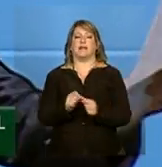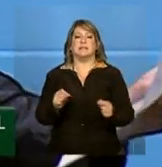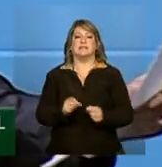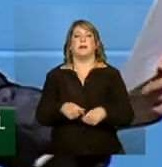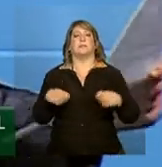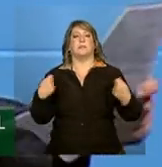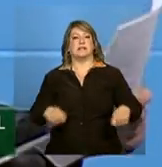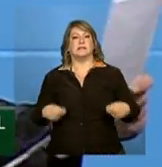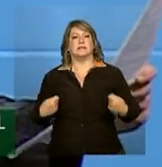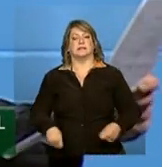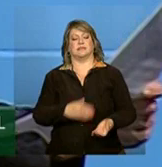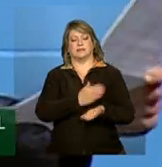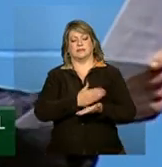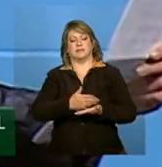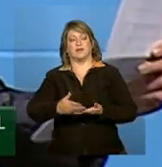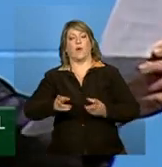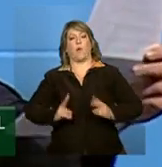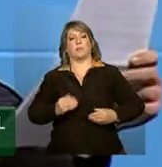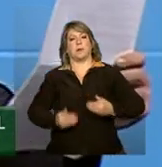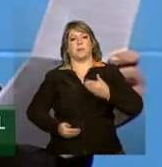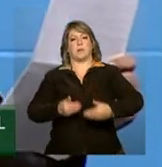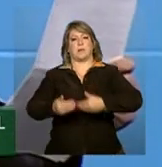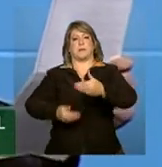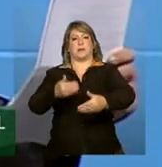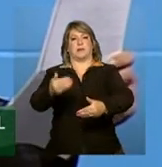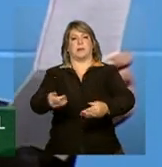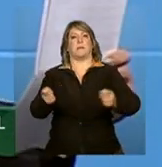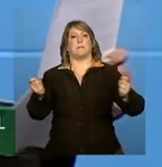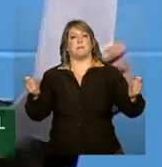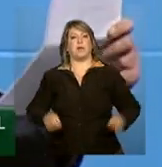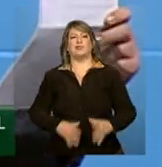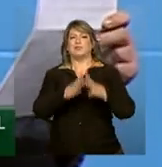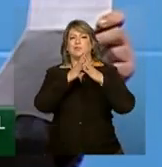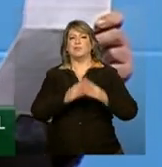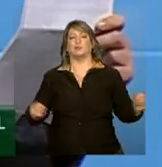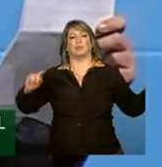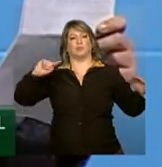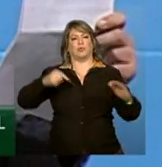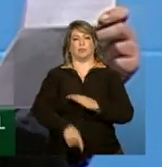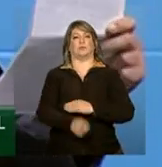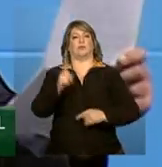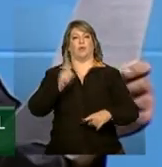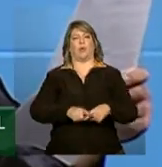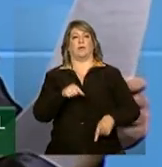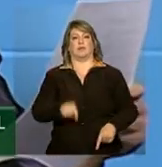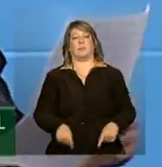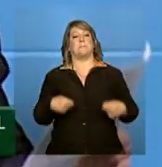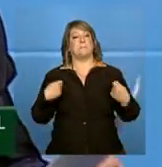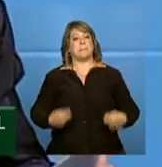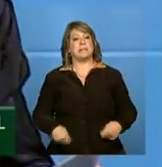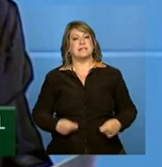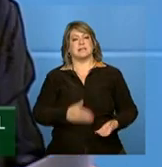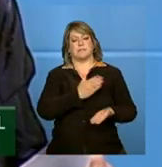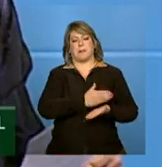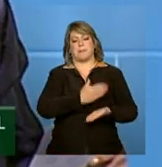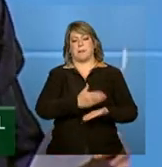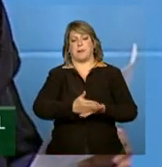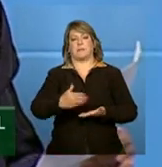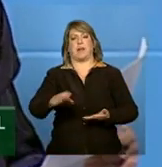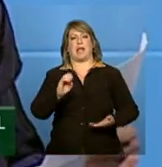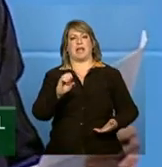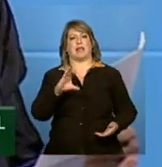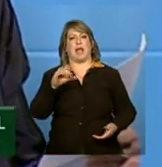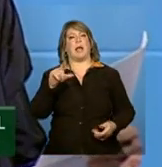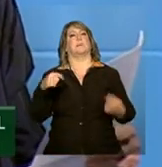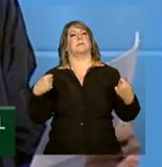escala e que possam alterar a situação de forma definitiva. Portanto, tem que ter escala, tem que ter abrangência e tem que